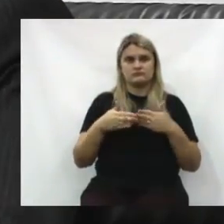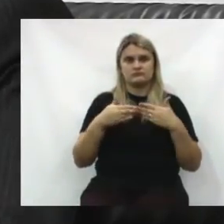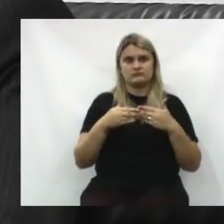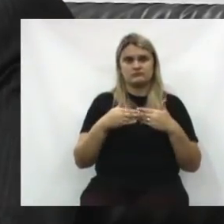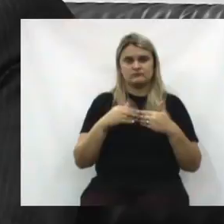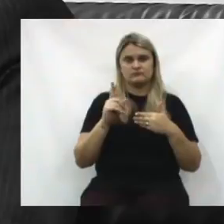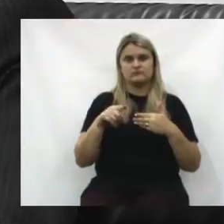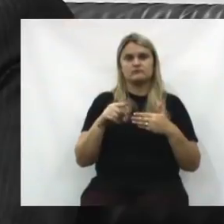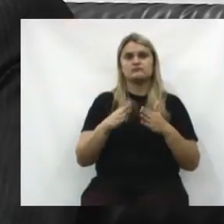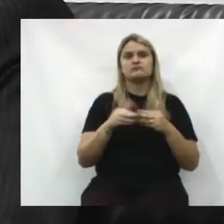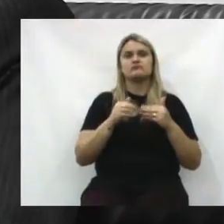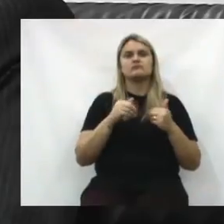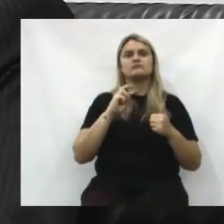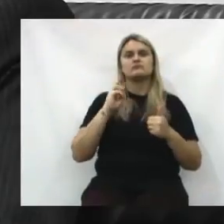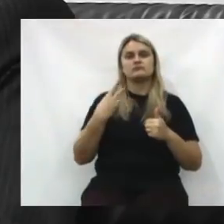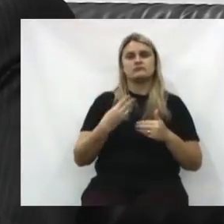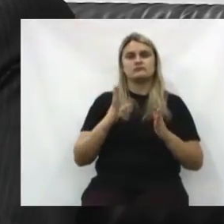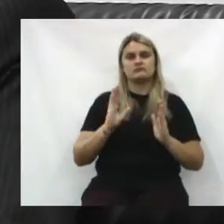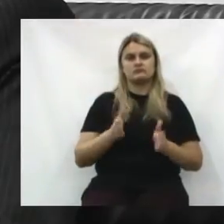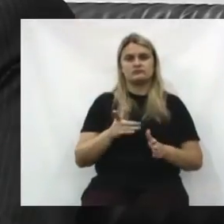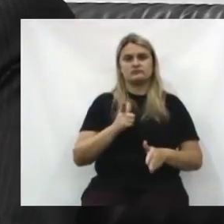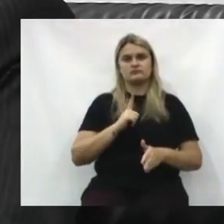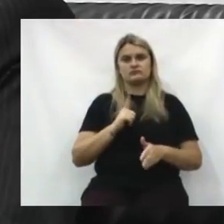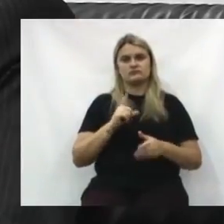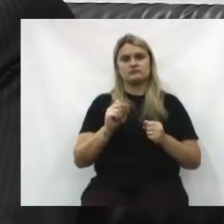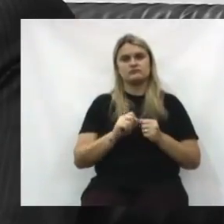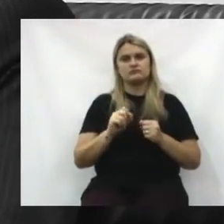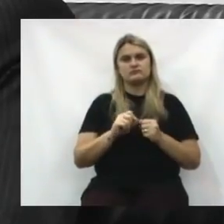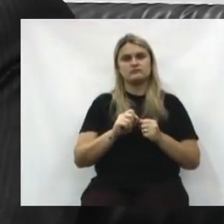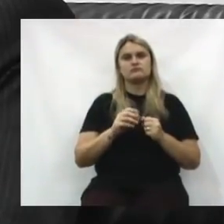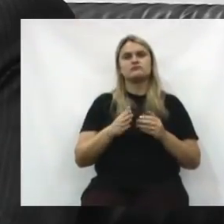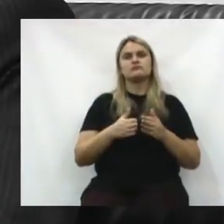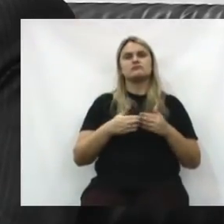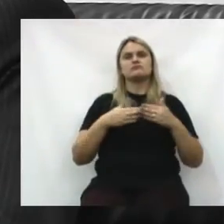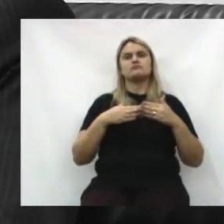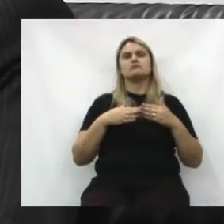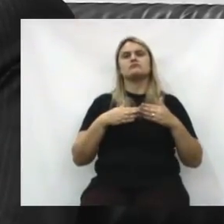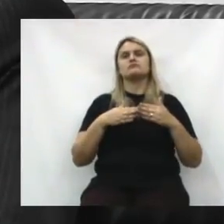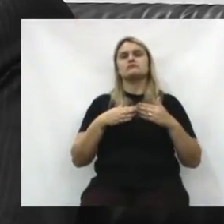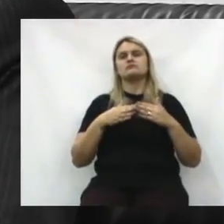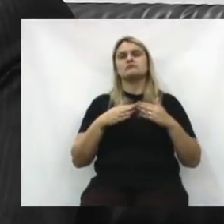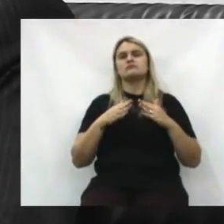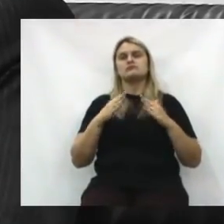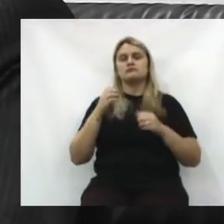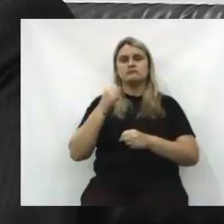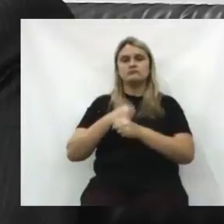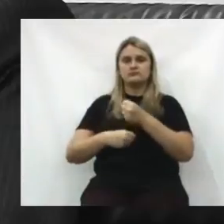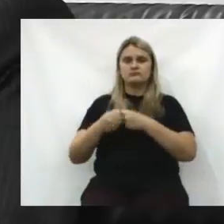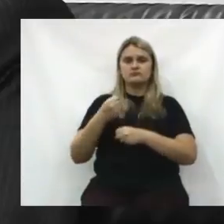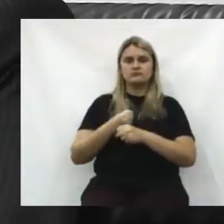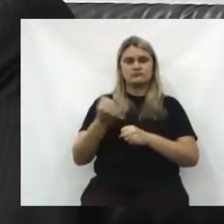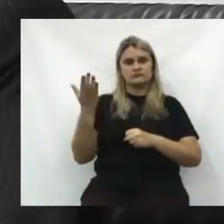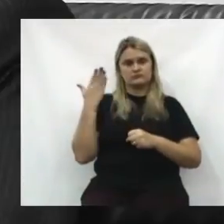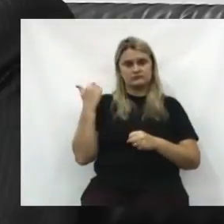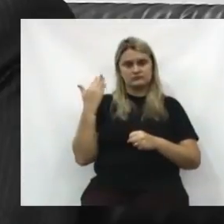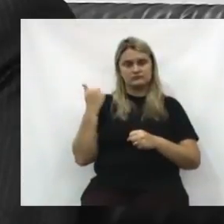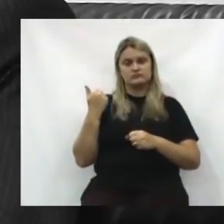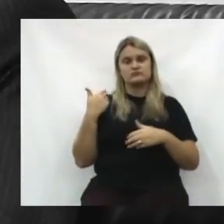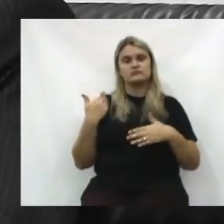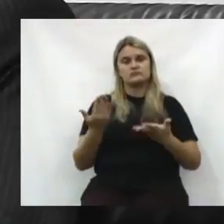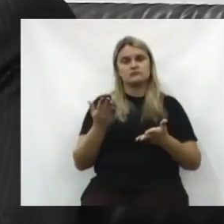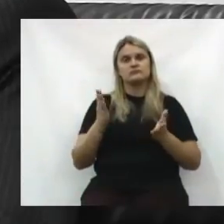esse requerimento é um pedido dos vereadores, já tinha feito um requerimento na legislatura